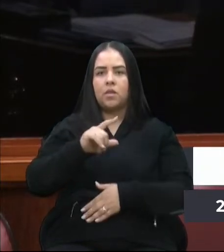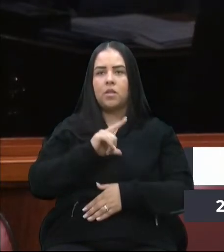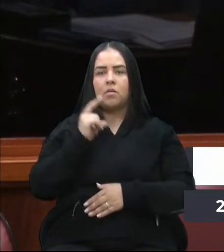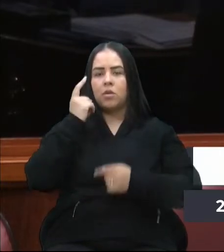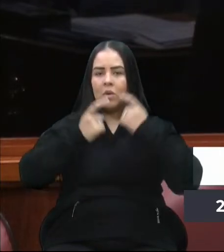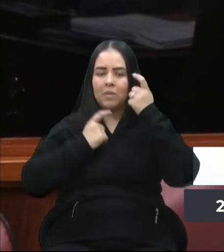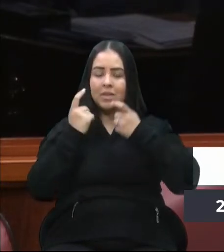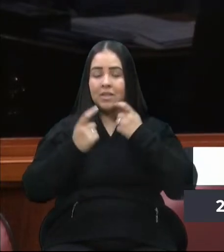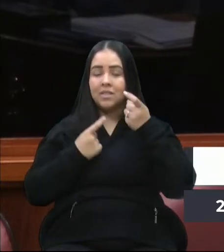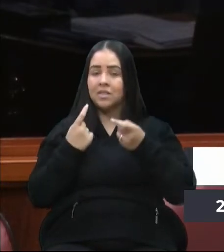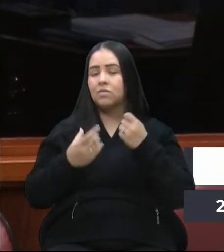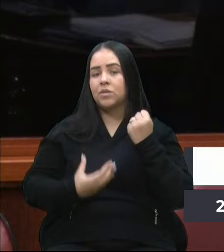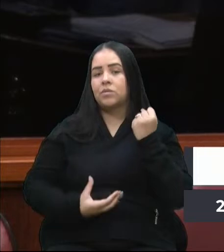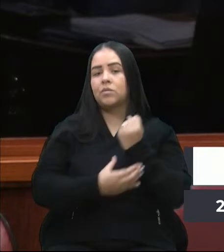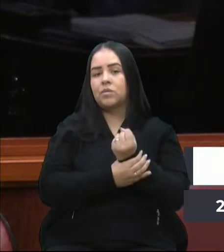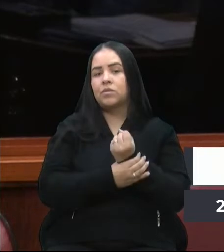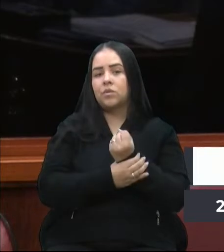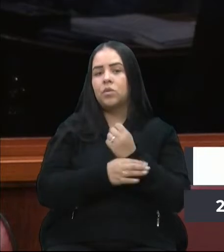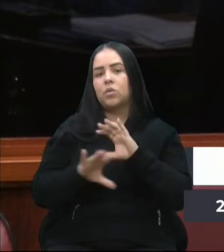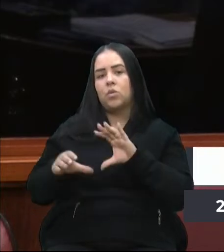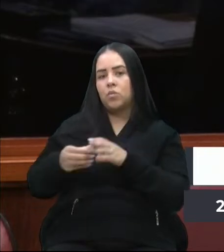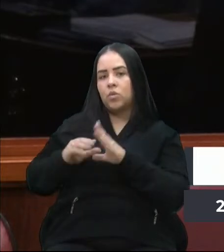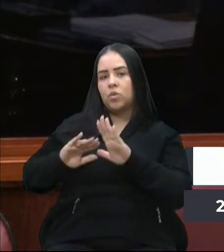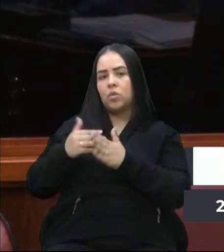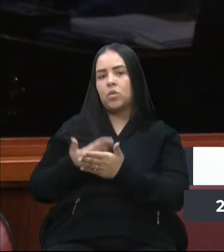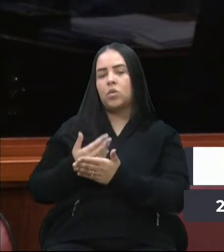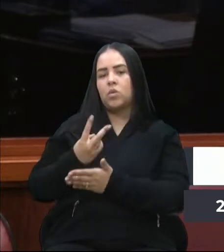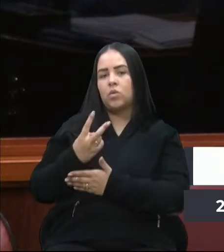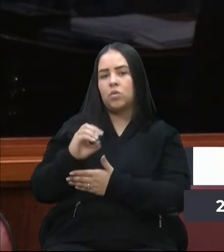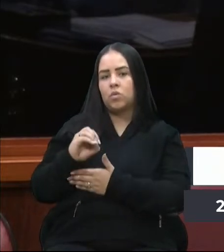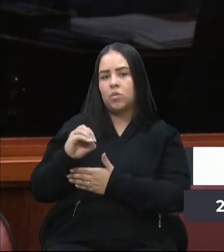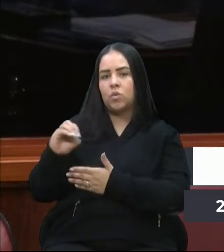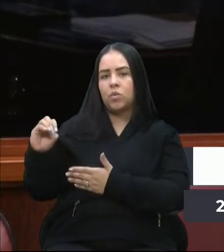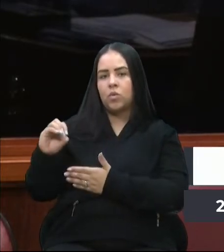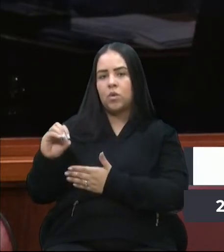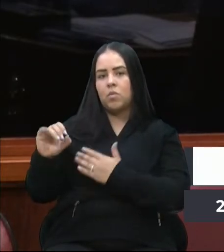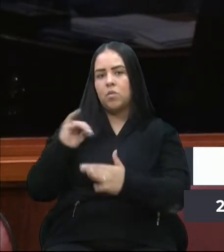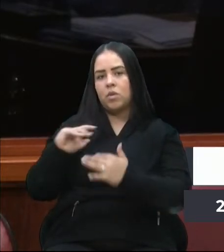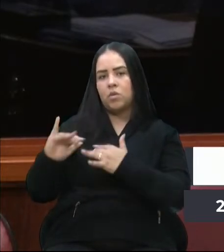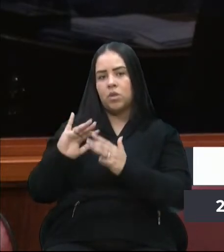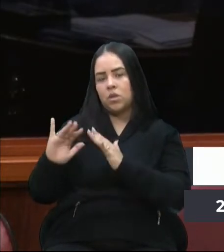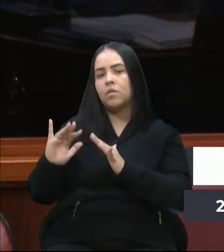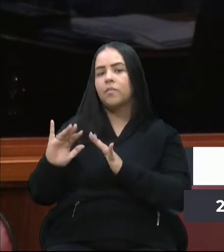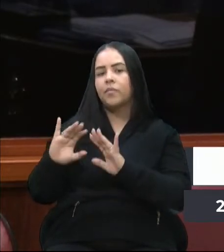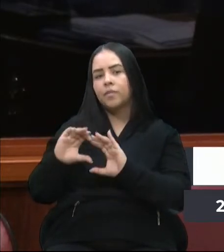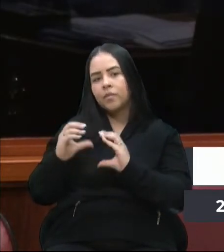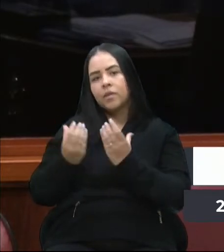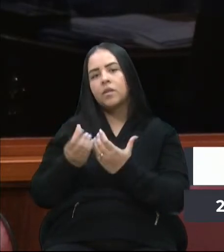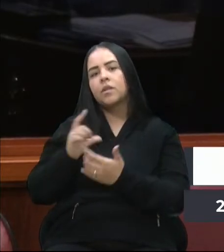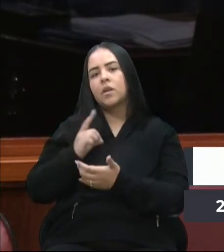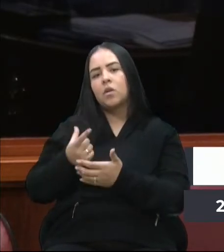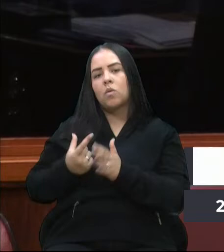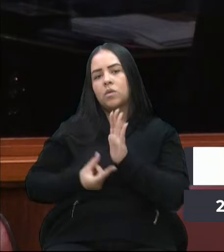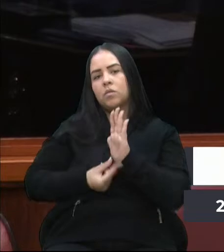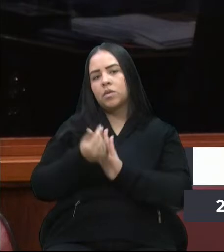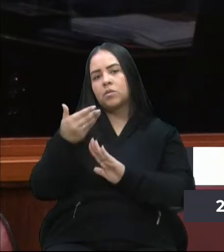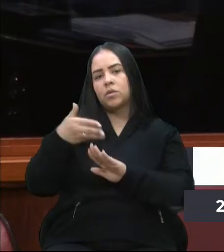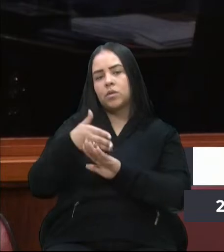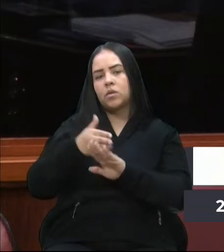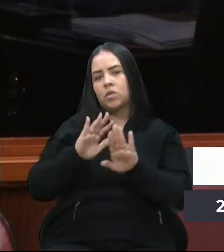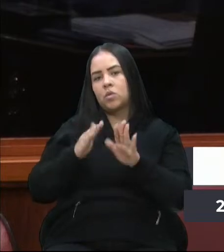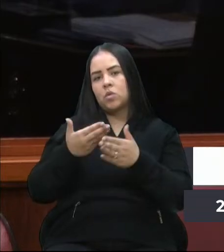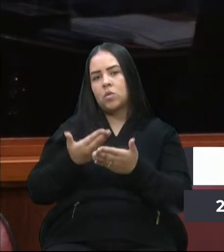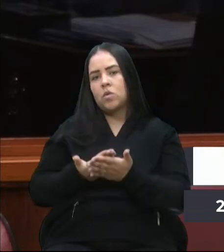preocupações relacionadas à segurança do público escolar. Em 2000, a mobilização da comunidade por meio do orçamento participativo, a Escola